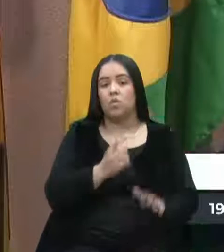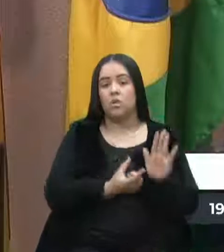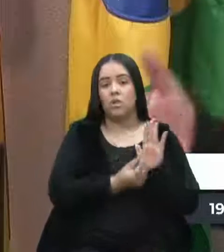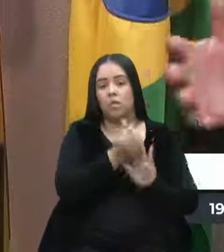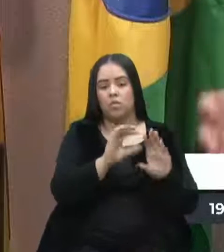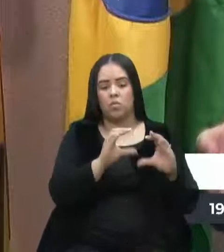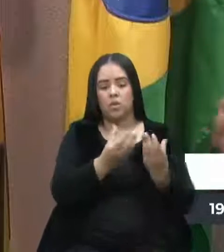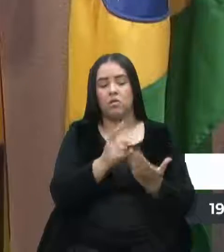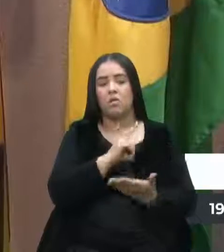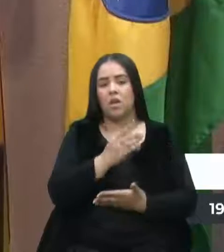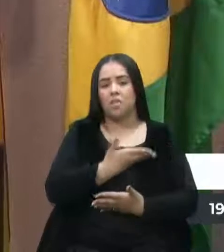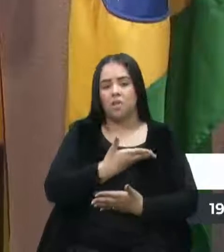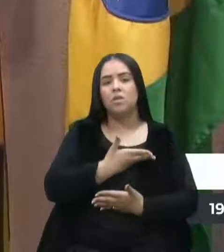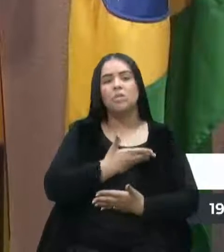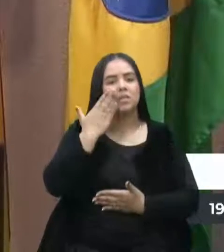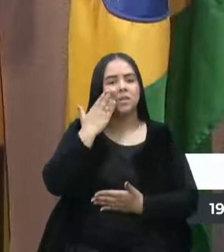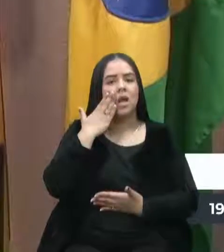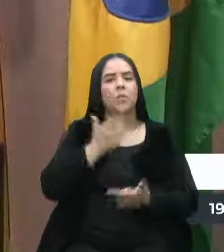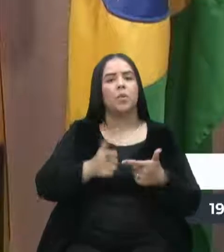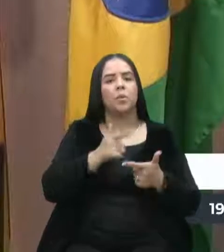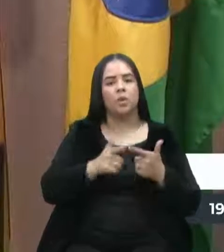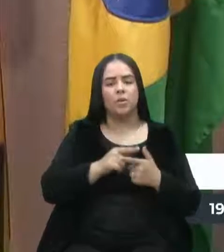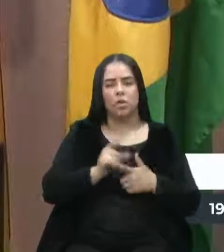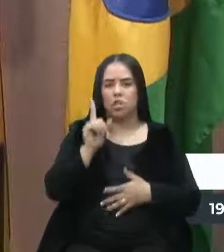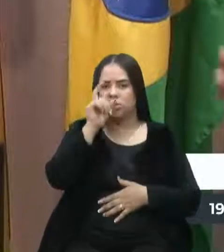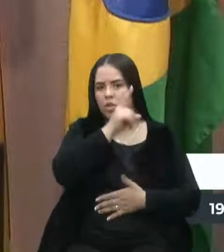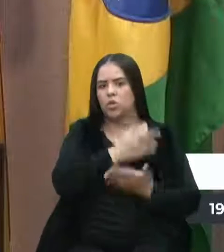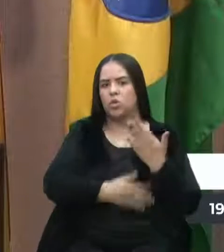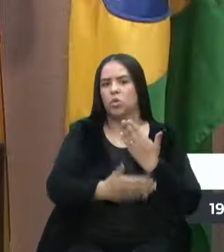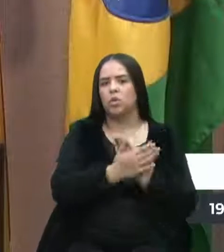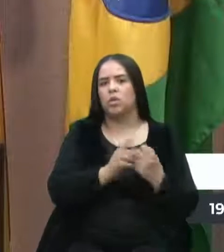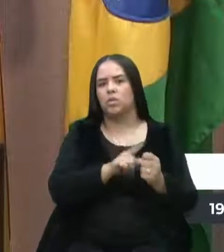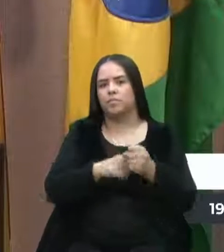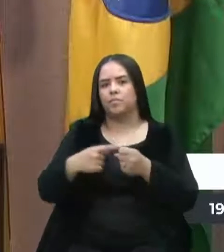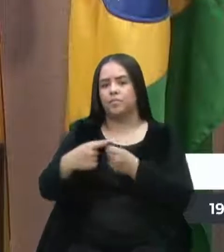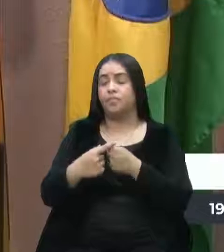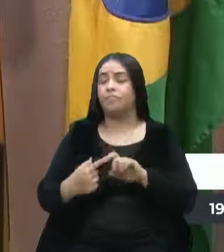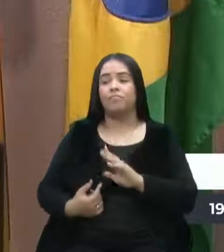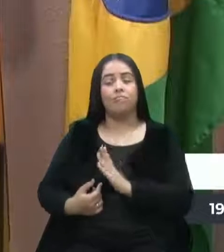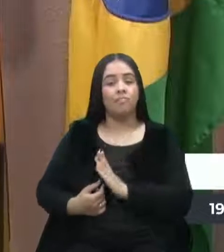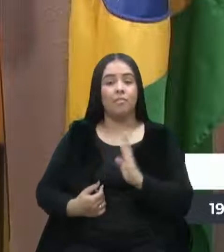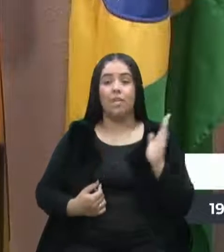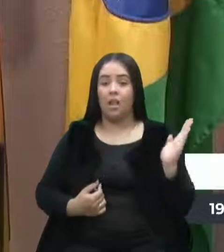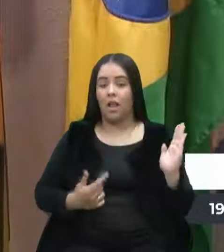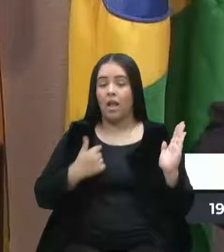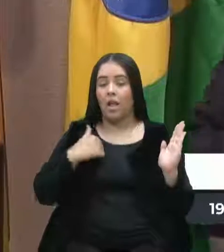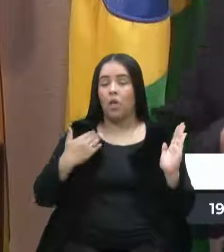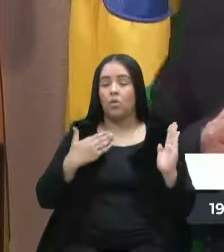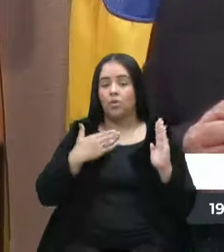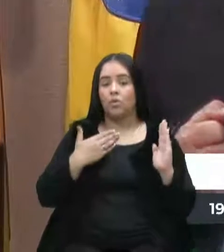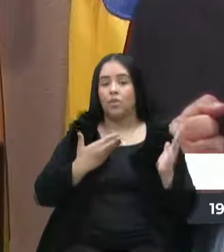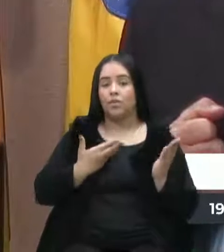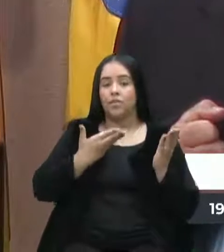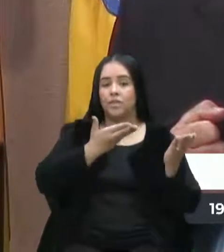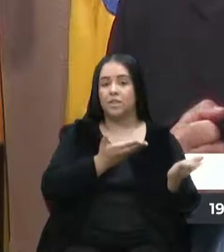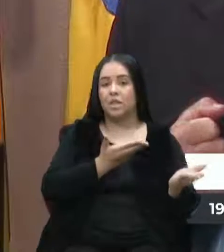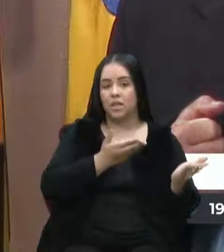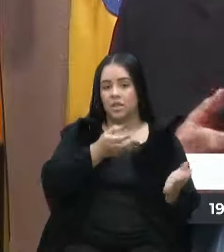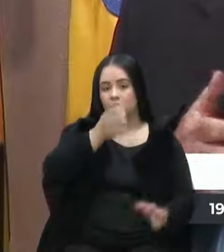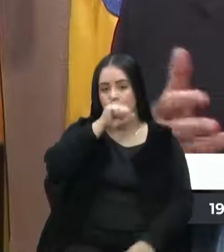conheça os problemas e as e as dificuldades de toda a cidade pois no Campus da Serra numa visita que eles tive lá